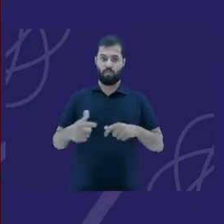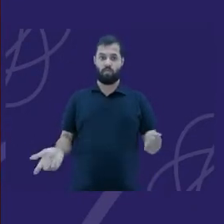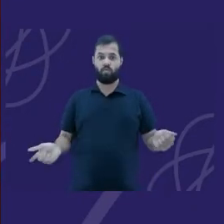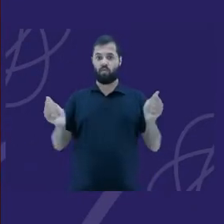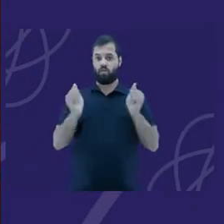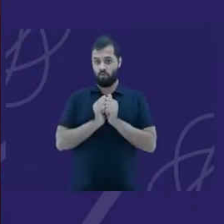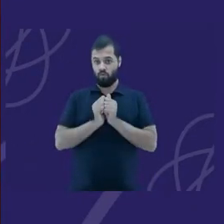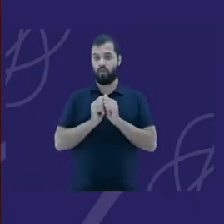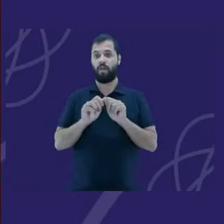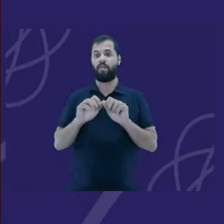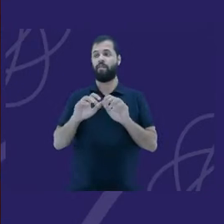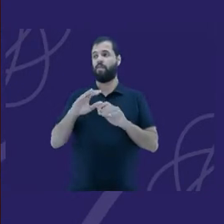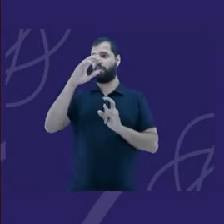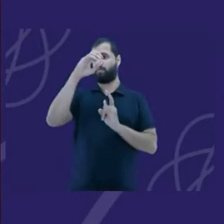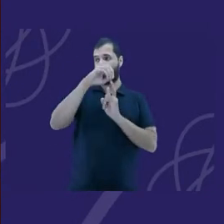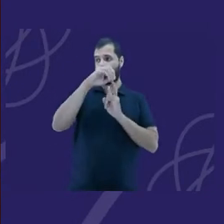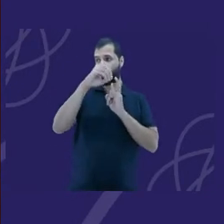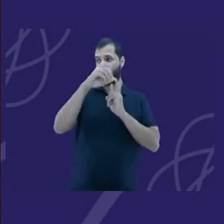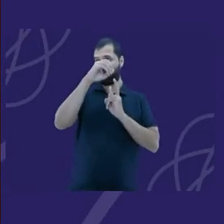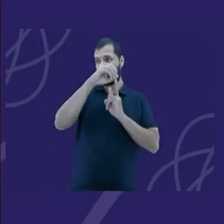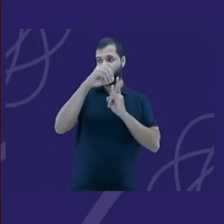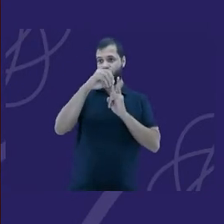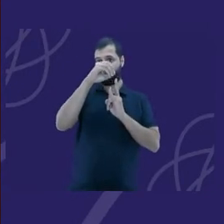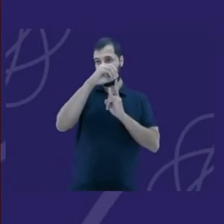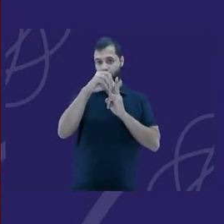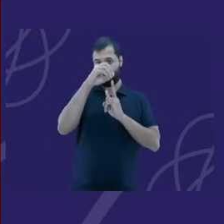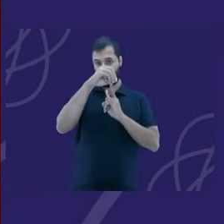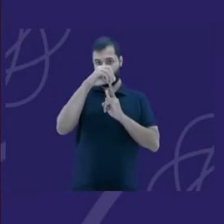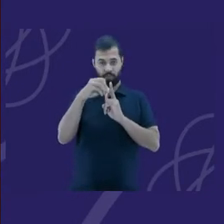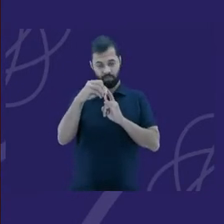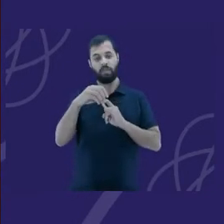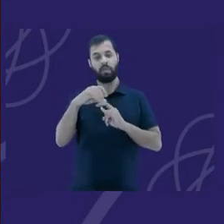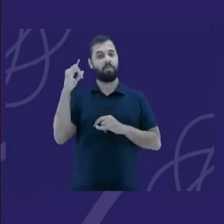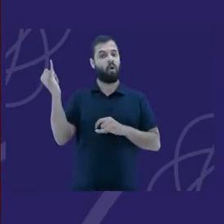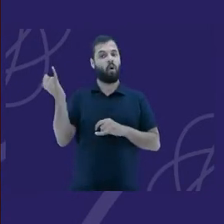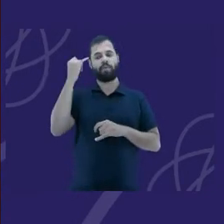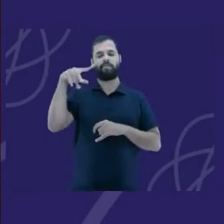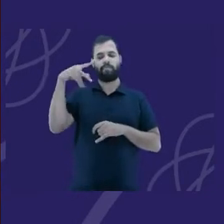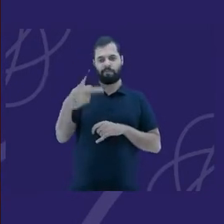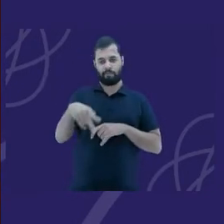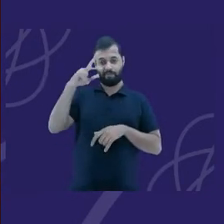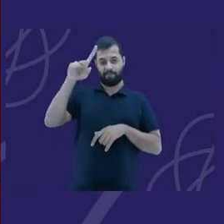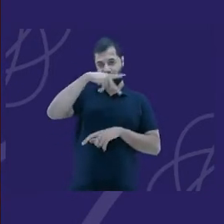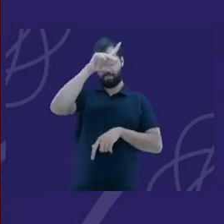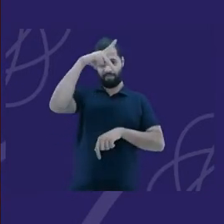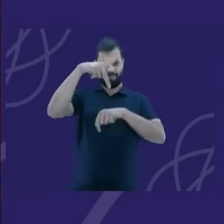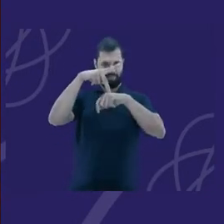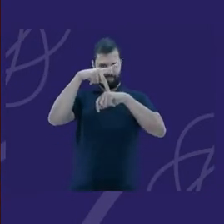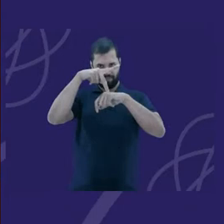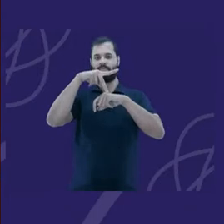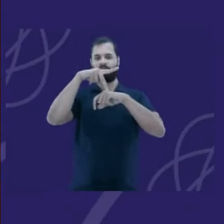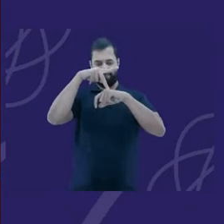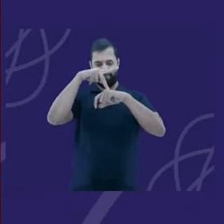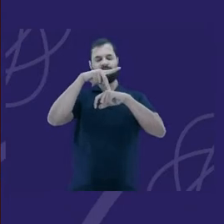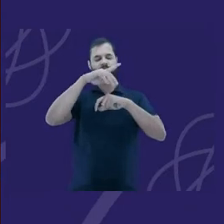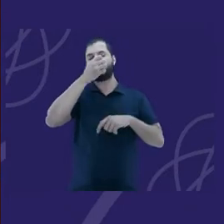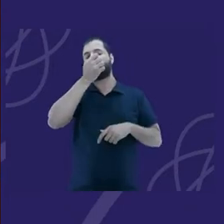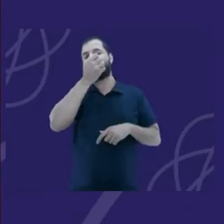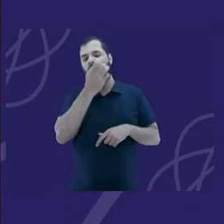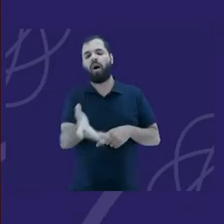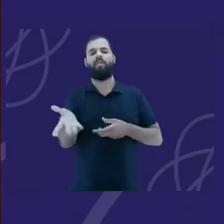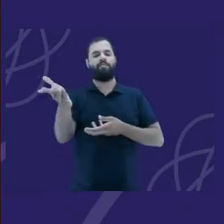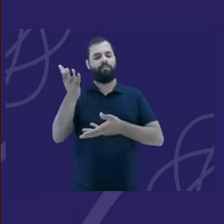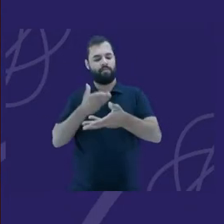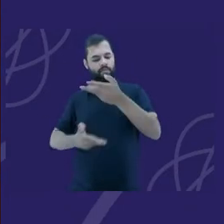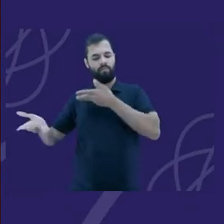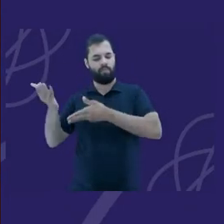Fiocruz, com essa importância que tem, né, dentro desse país, né, uma questão até mundial, né, dentro